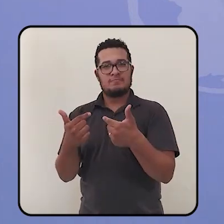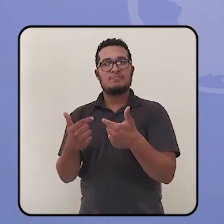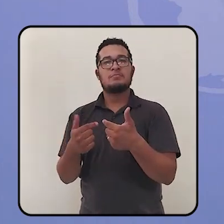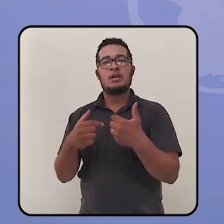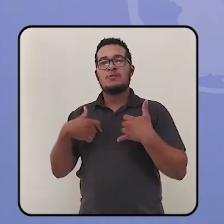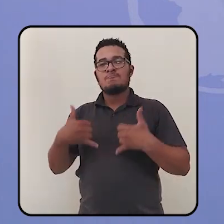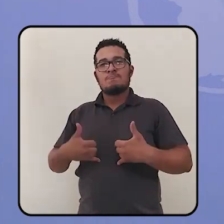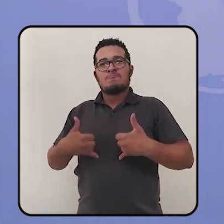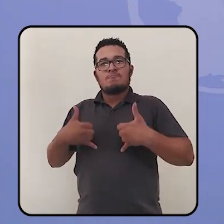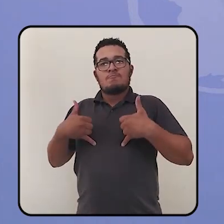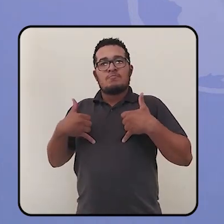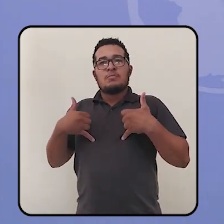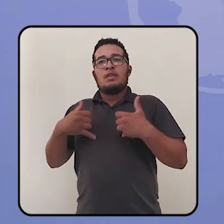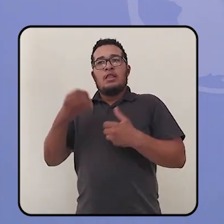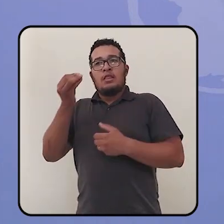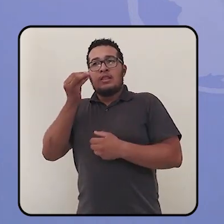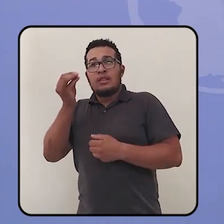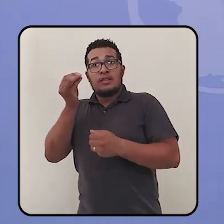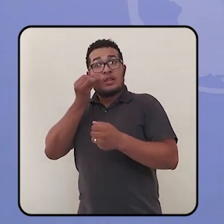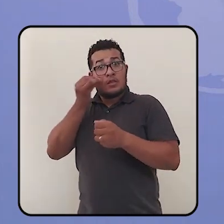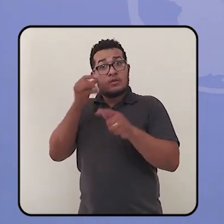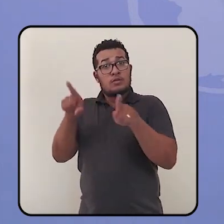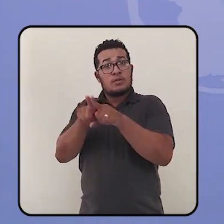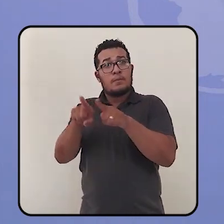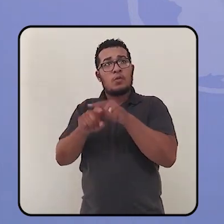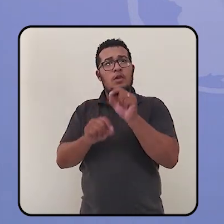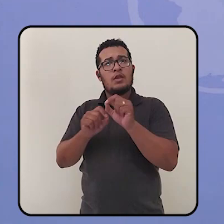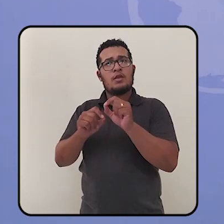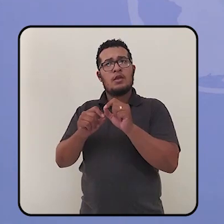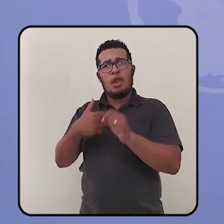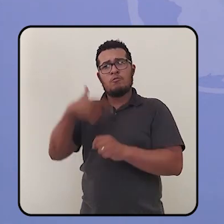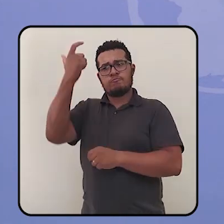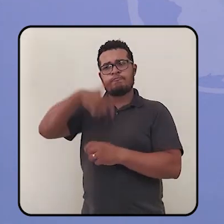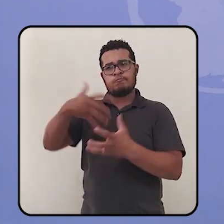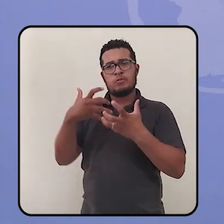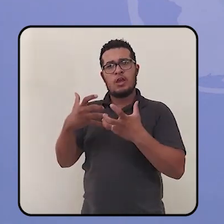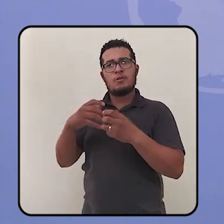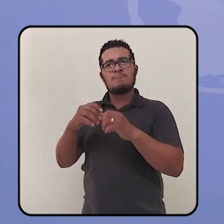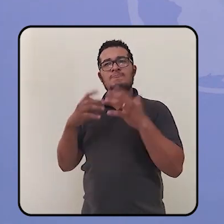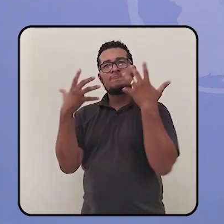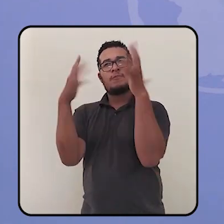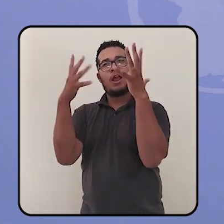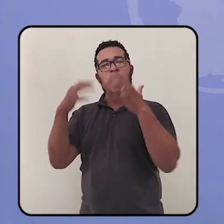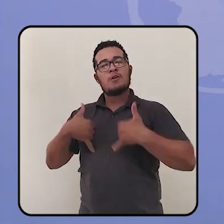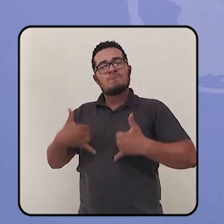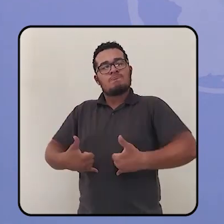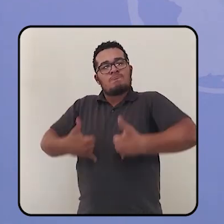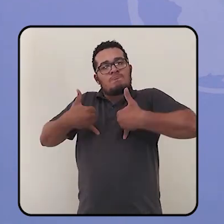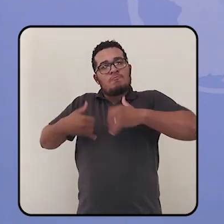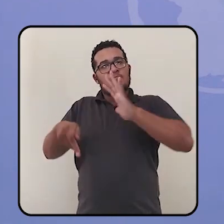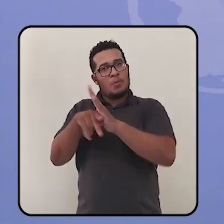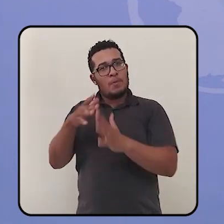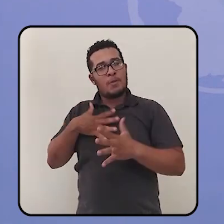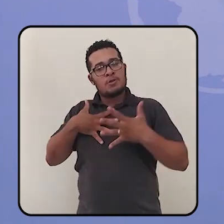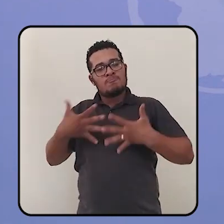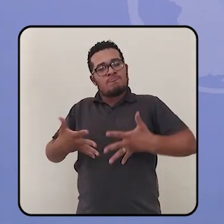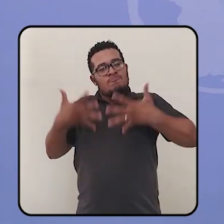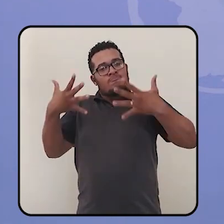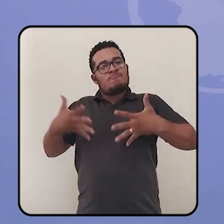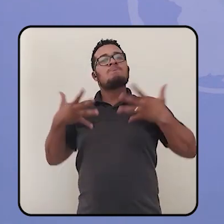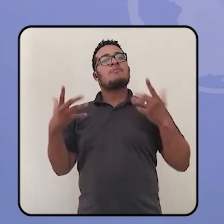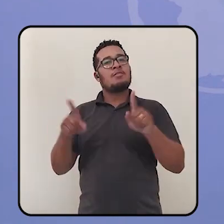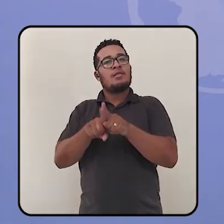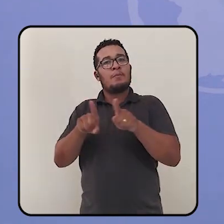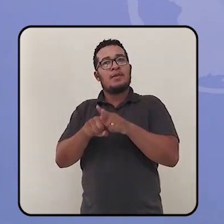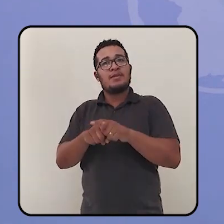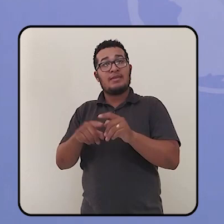sentidos os prazeres carnais ele tentou fazer a sua própria vontade se alegrar buscar satisfação e alegria coisas